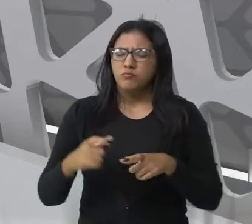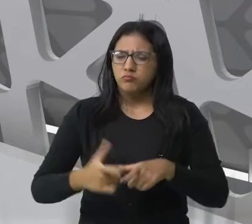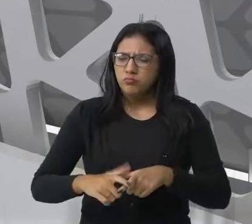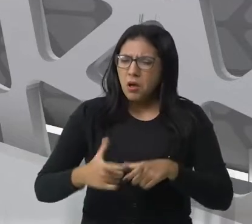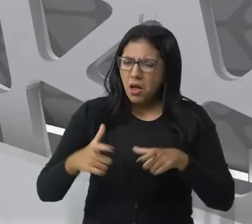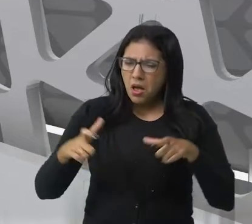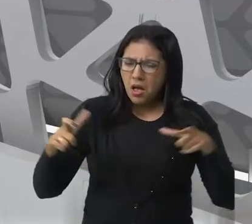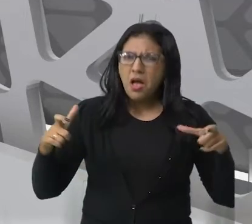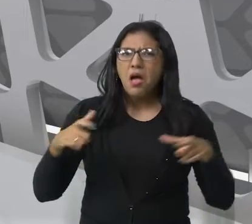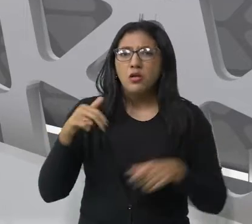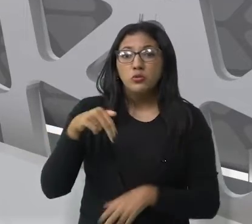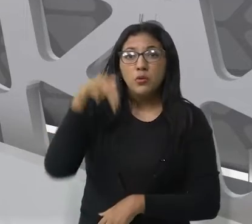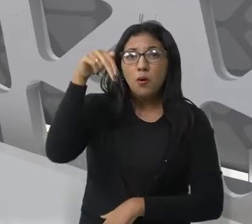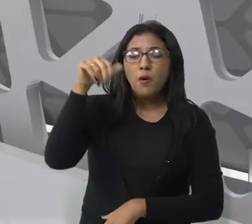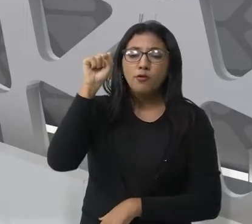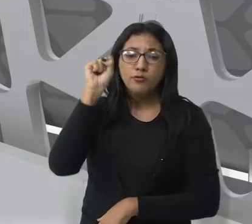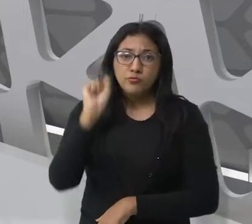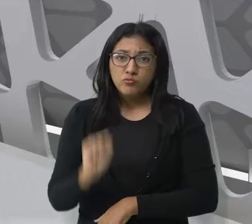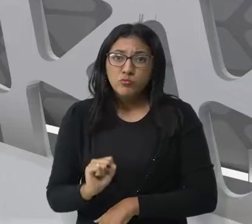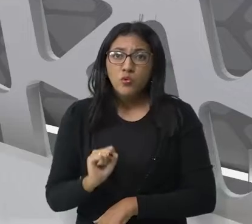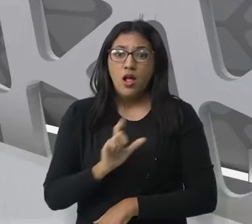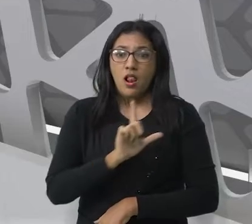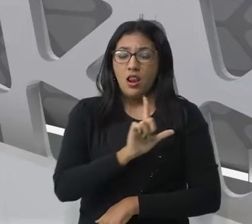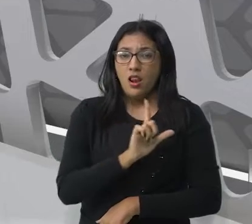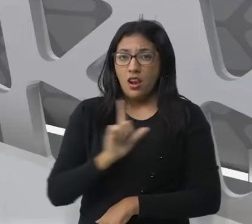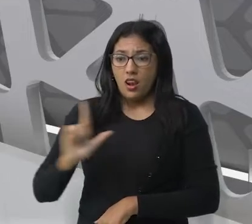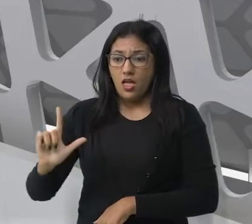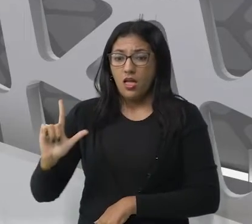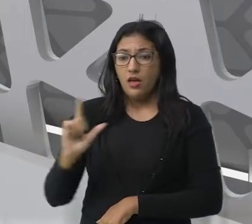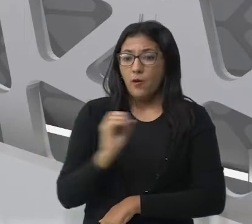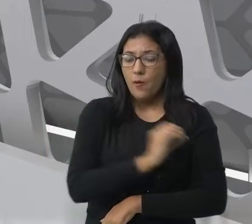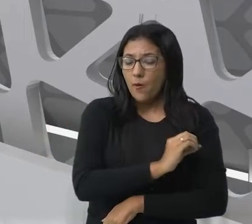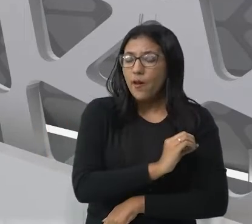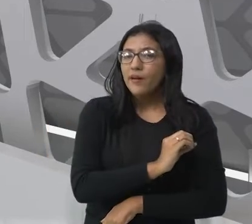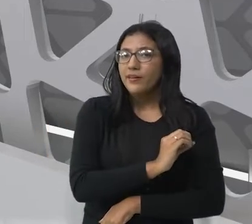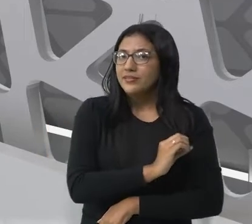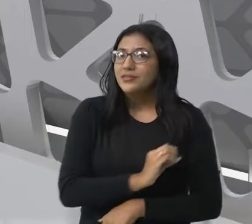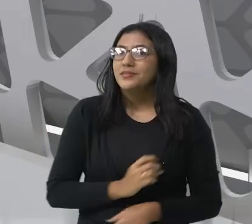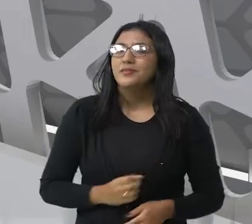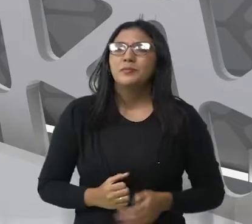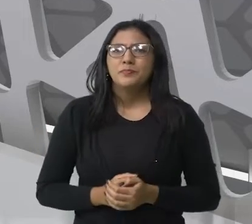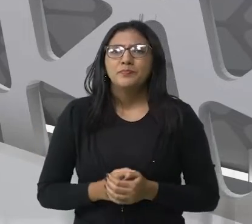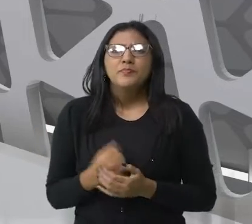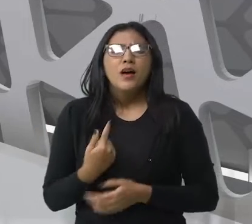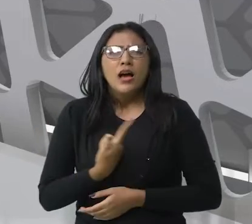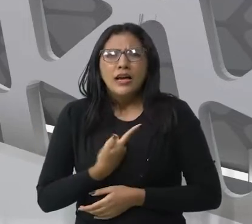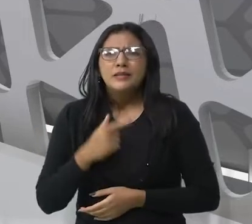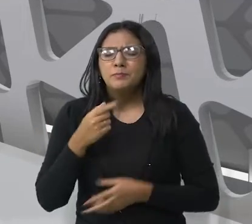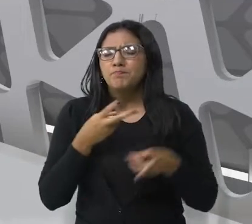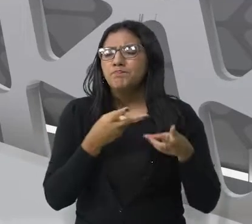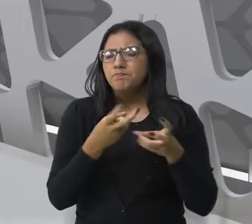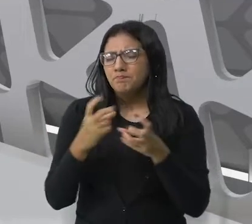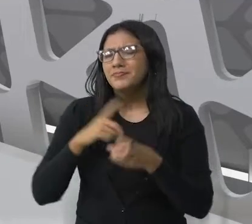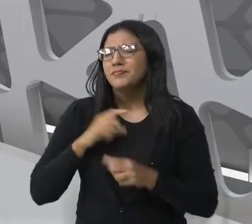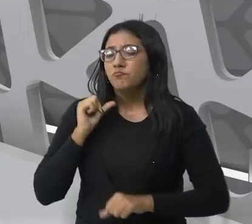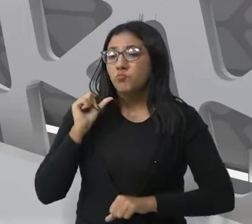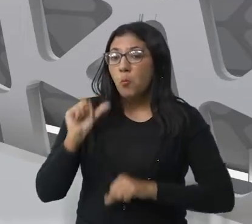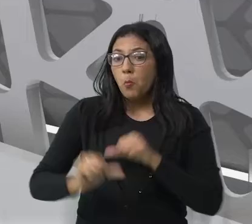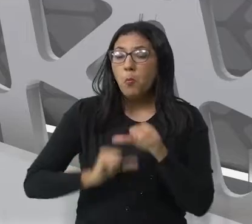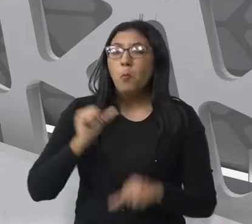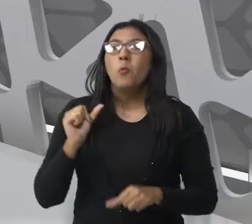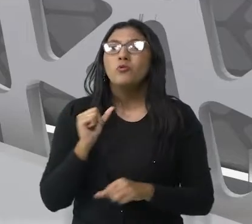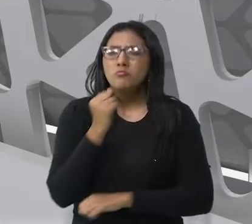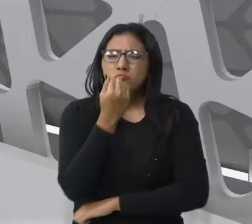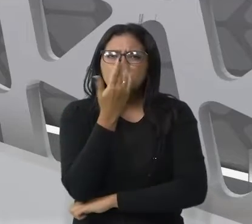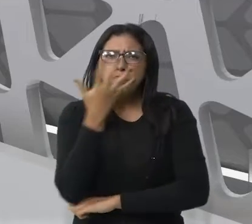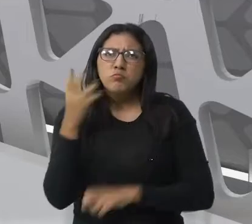aí é de norte a sul, de leste a oeste, a gente vai verificar que ocorreram várias mudanças e várias